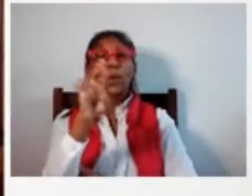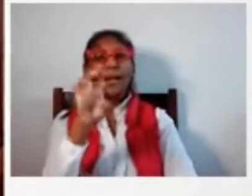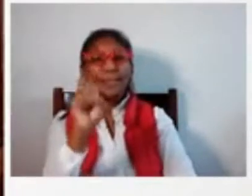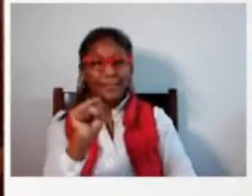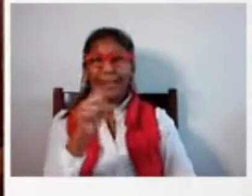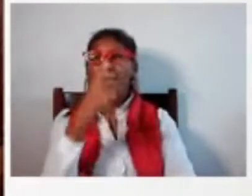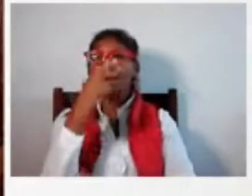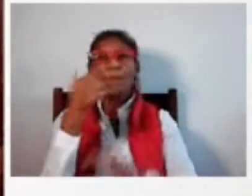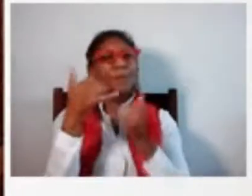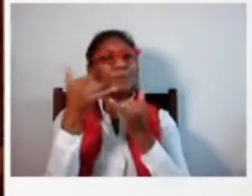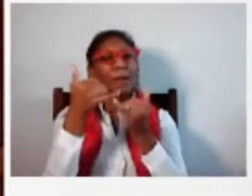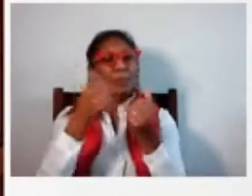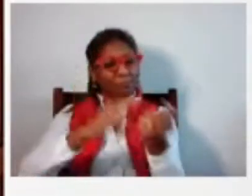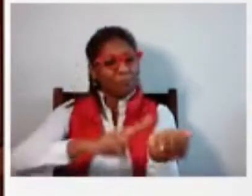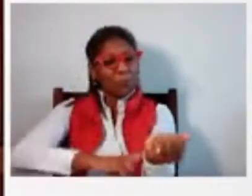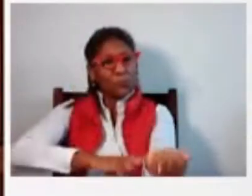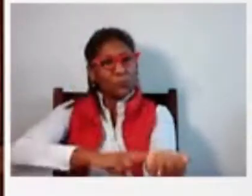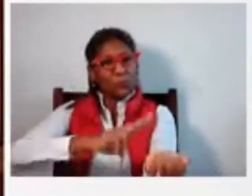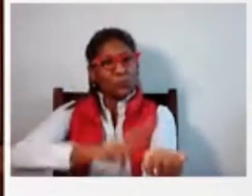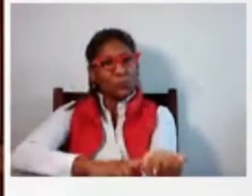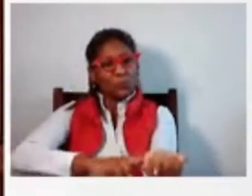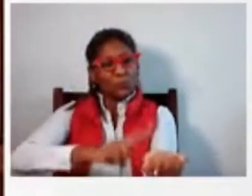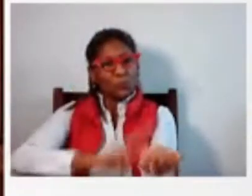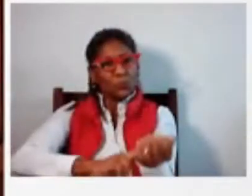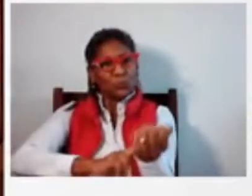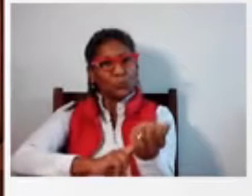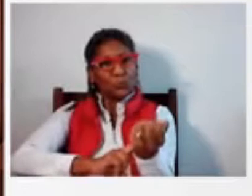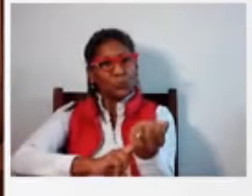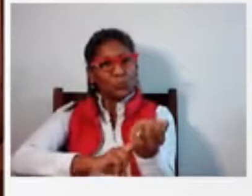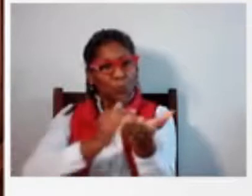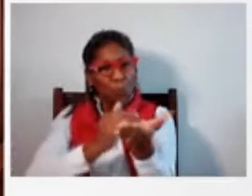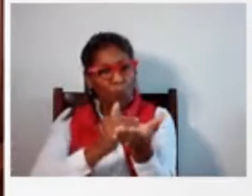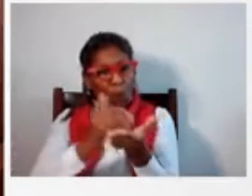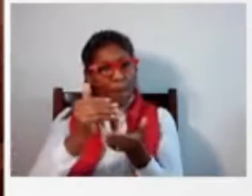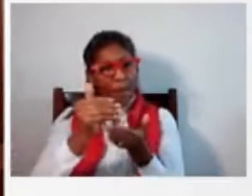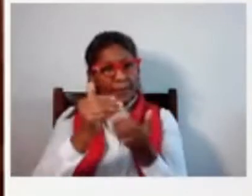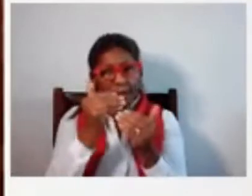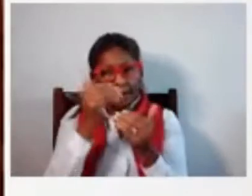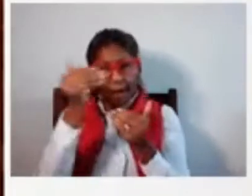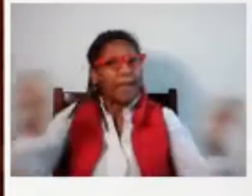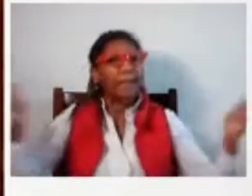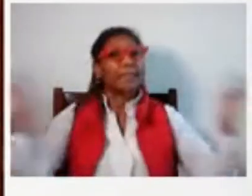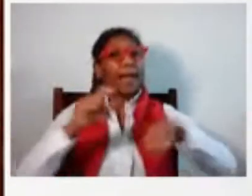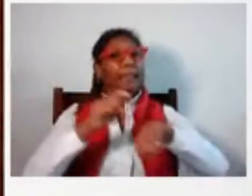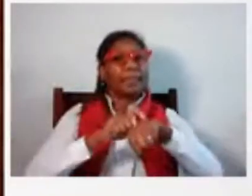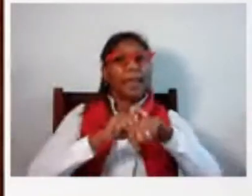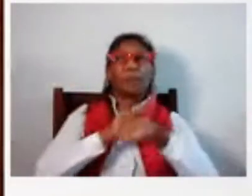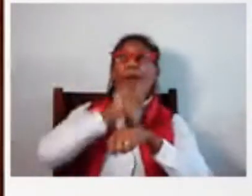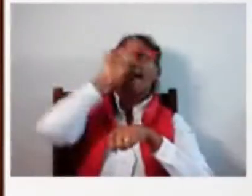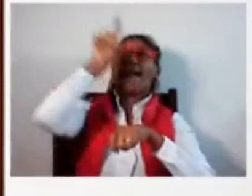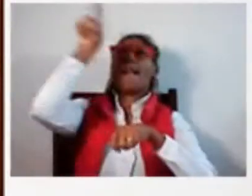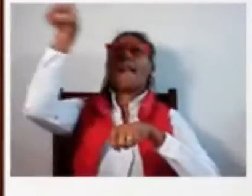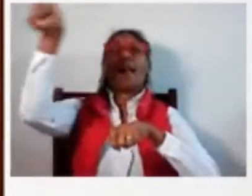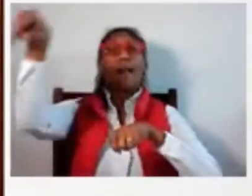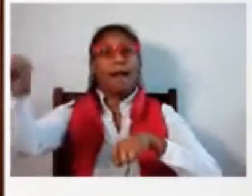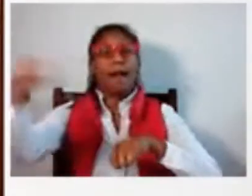o dedo no pulso para monitorar quando começar alguma inflexão, nós termos tempo de atuar para evitar que lá na